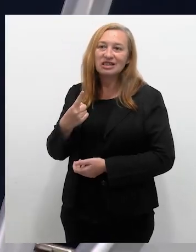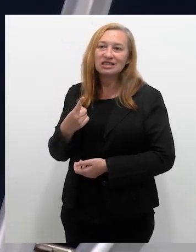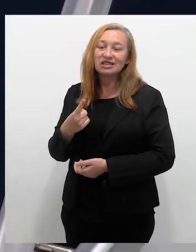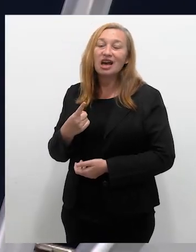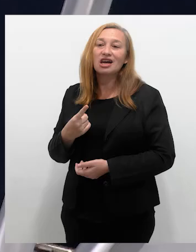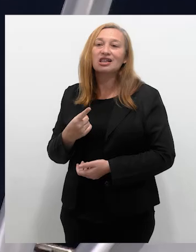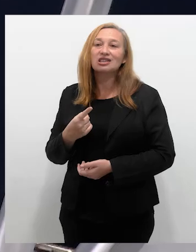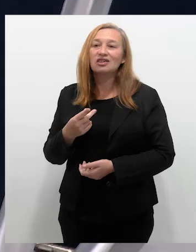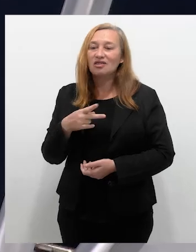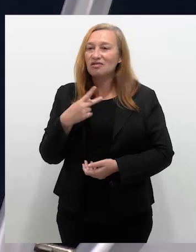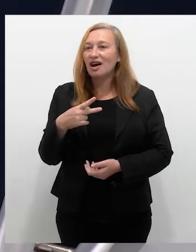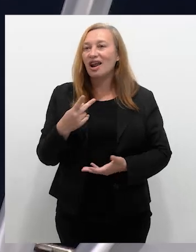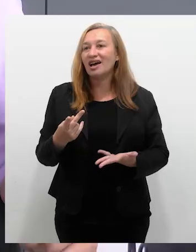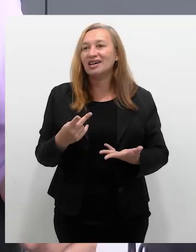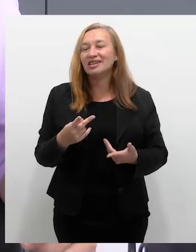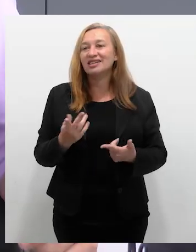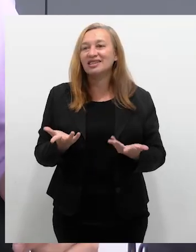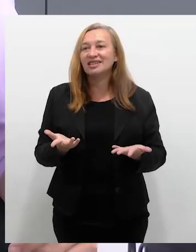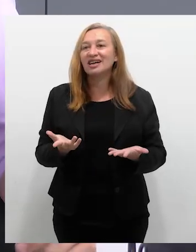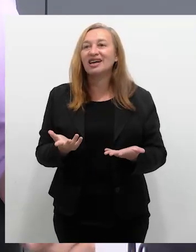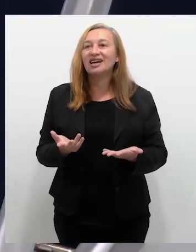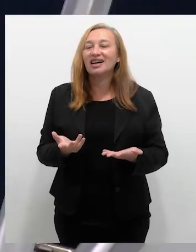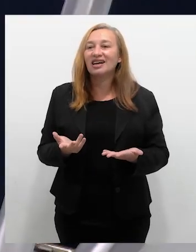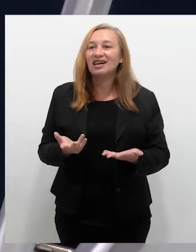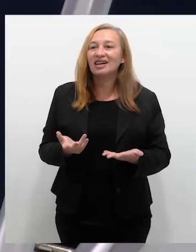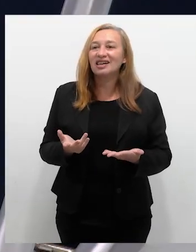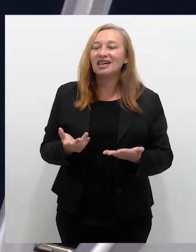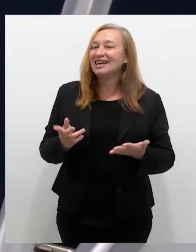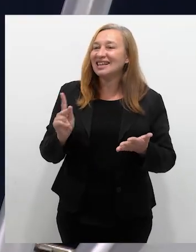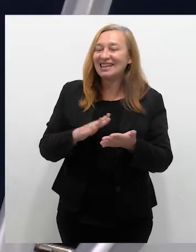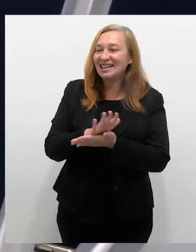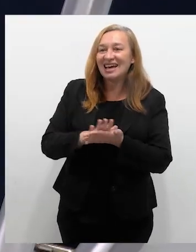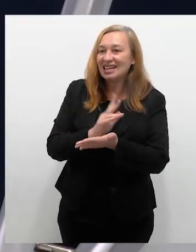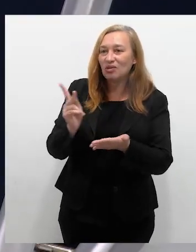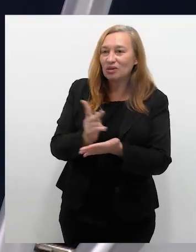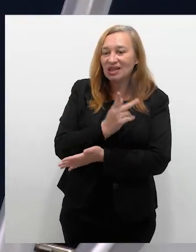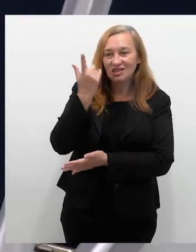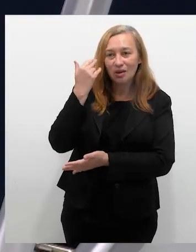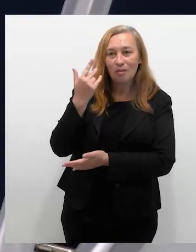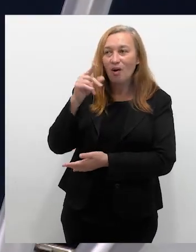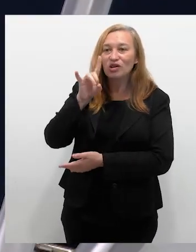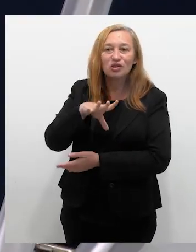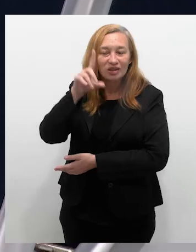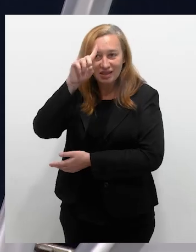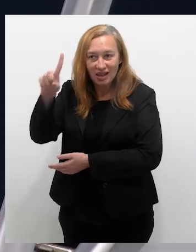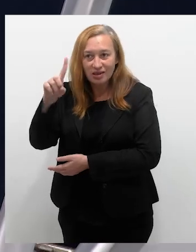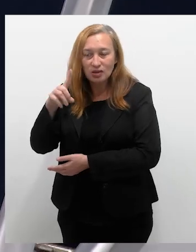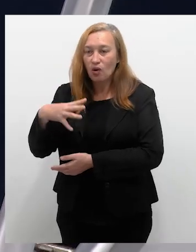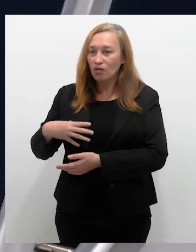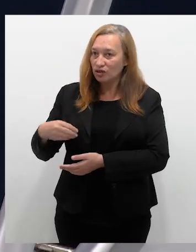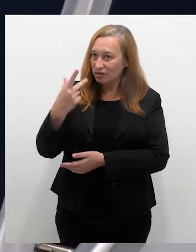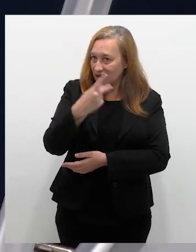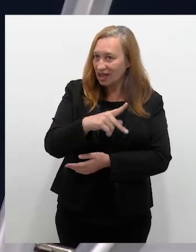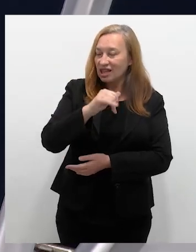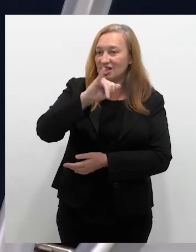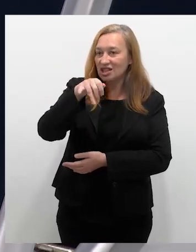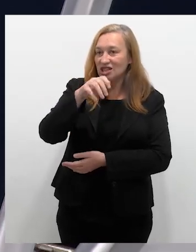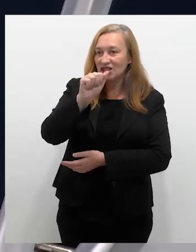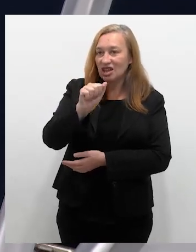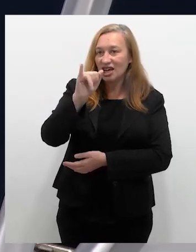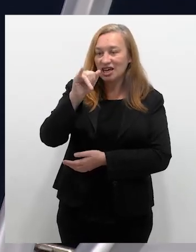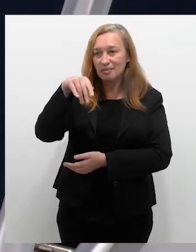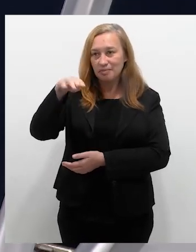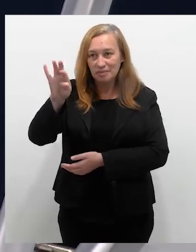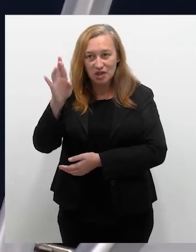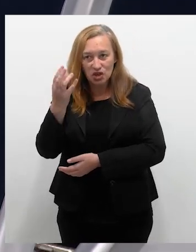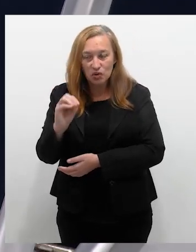e olha o que eu vou te contar. Sem censura. Olha o que eu vou te contar, como nada acontece por acaso, é Deus. O filho dele, o Jaiminho, que